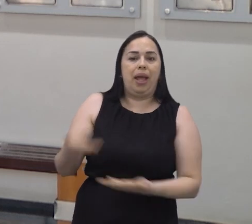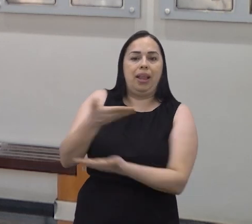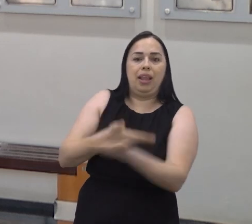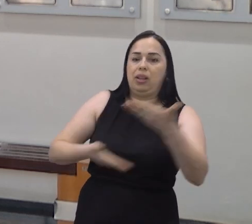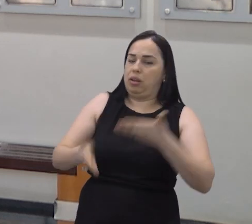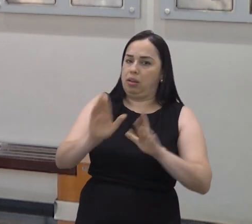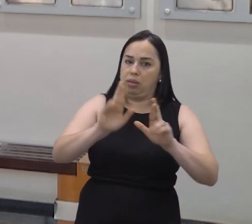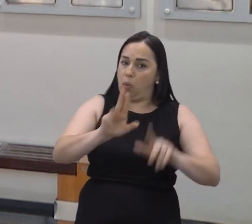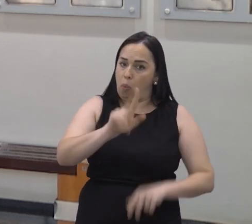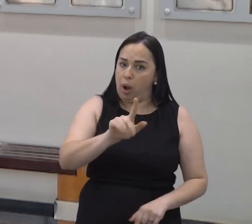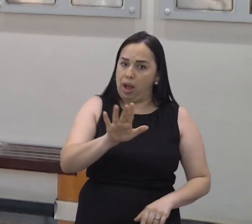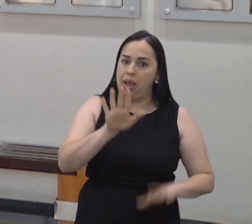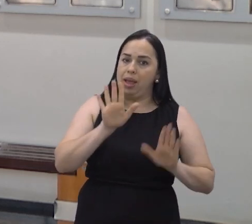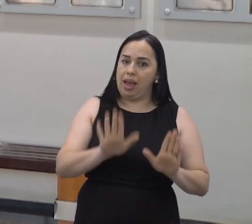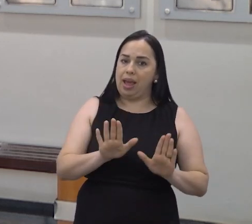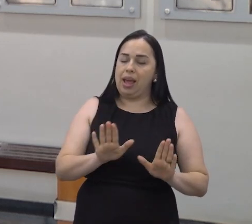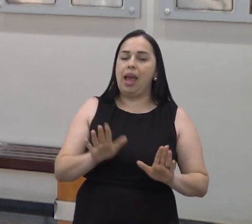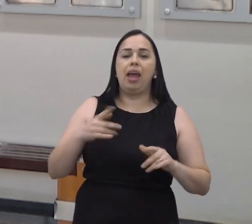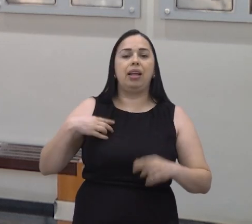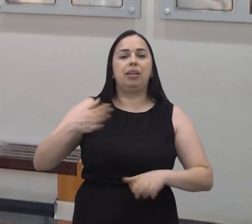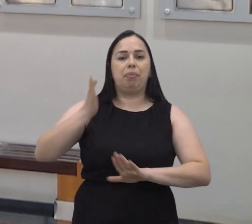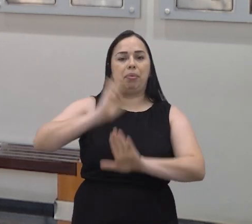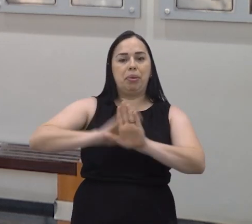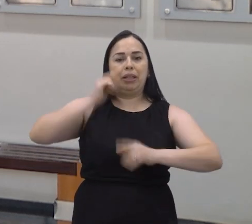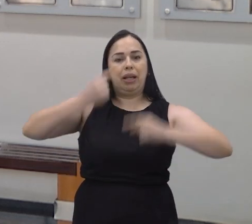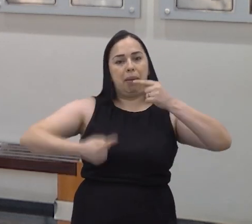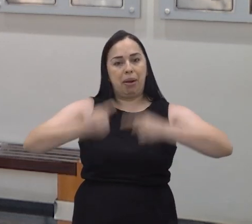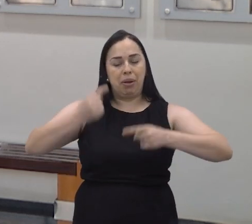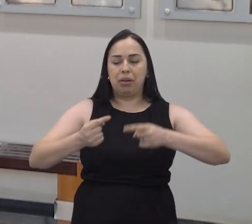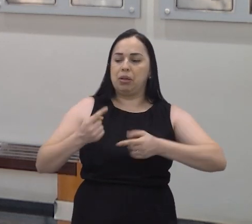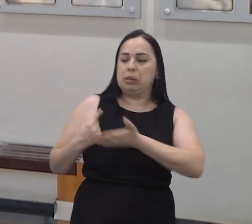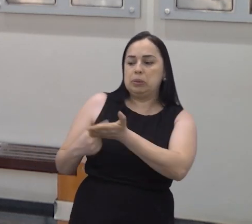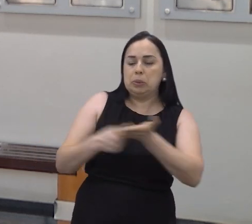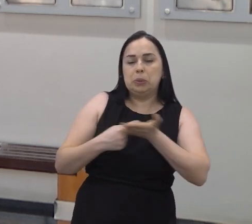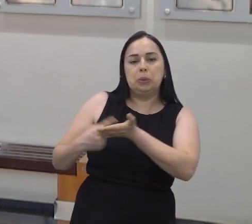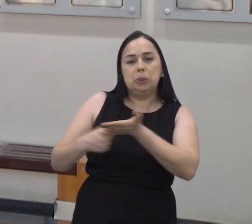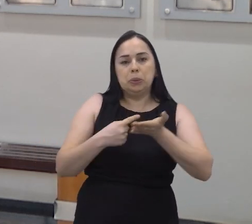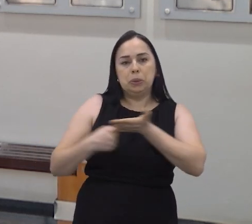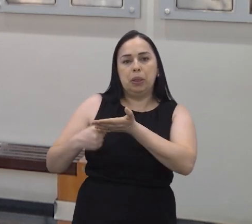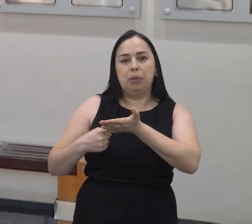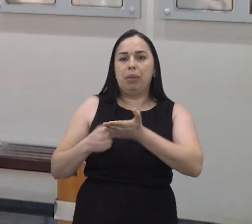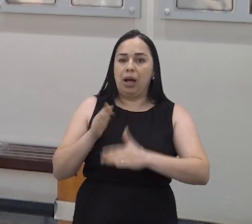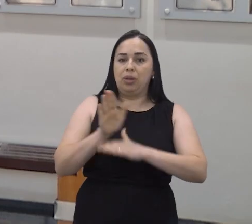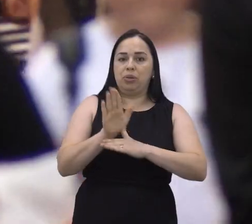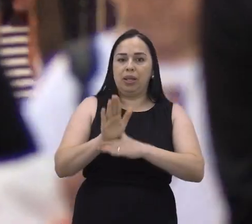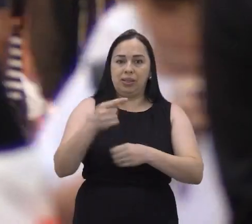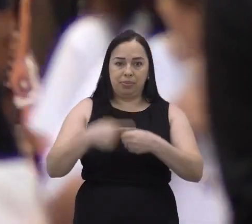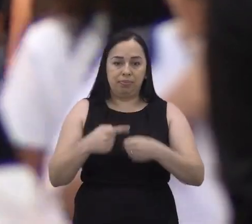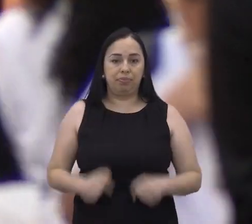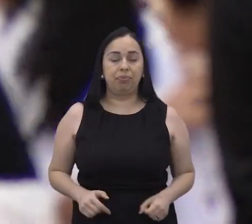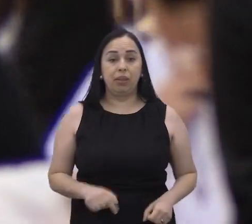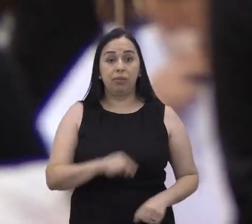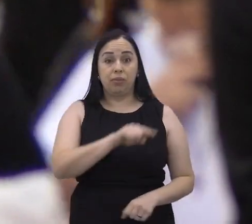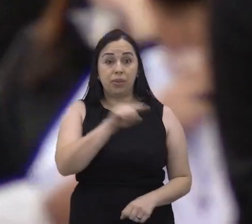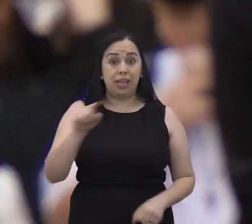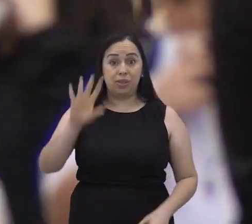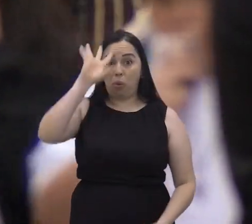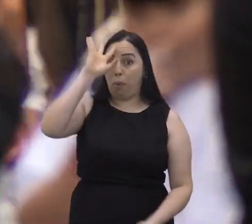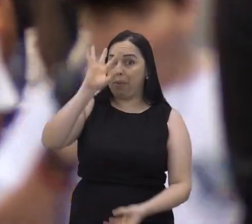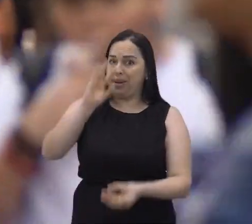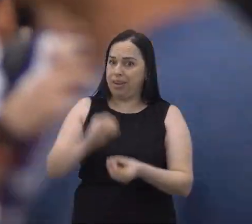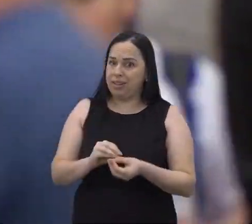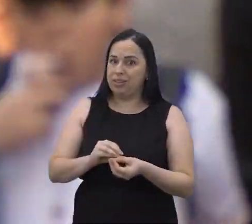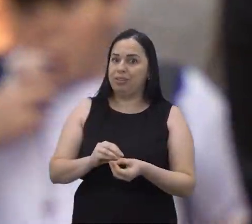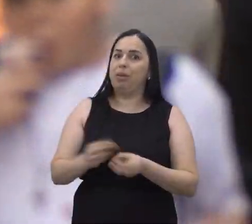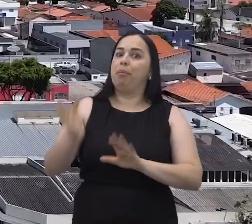alguma troca, algum acordo, nada disso. Faz parte da política, né, esse ajustamento para a cidade funcionar. Quando os eleitores entendem